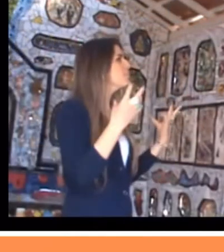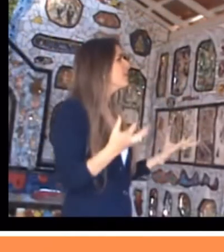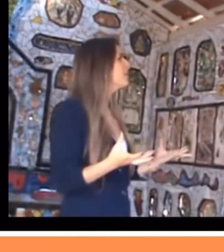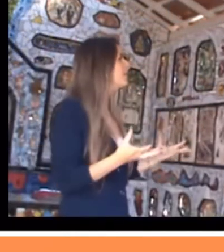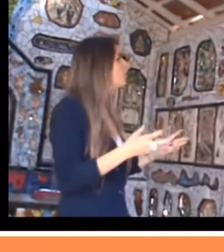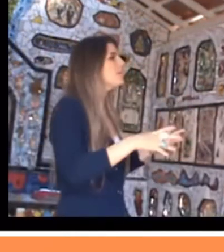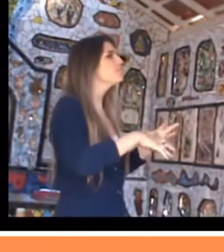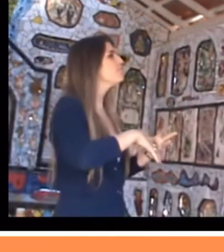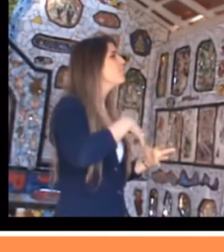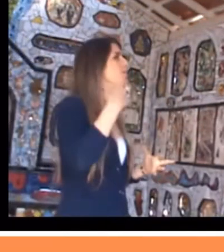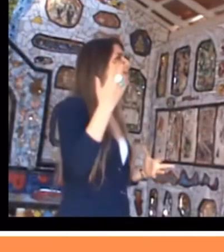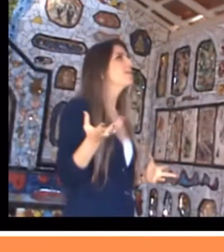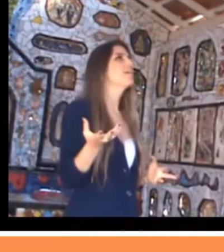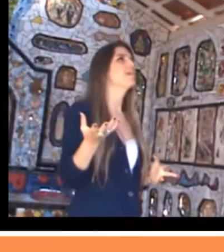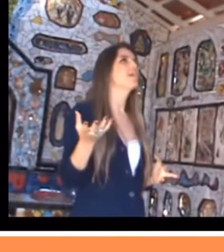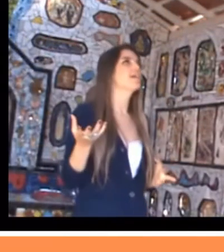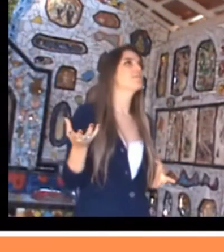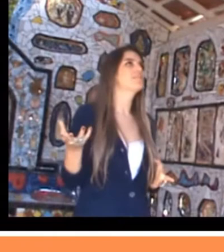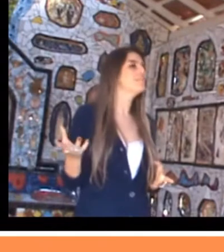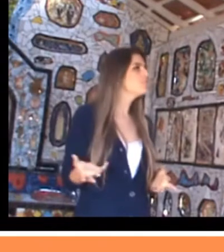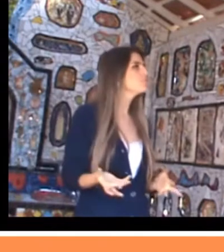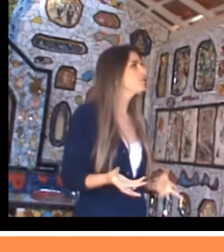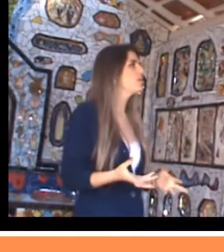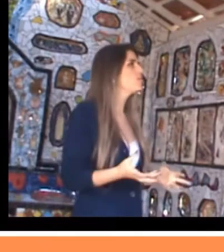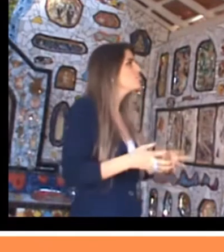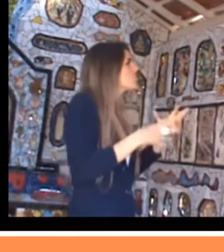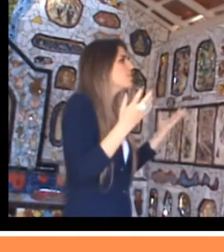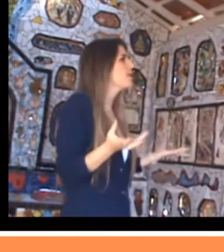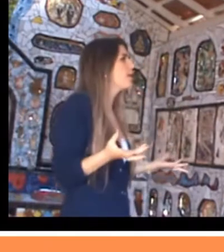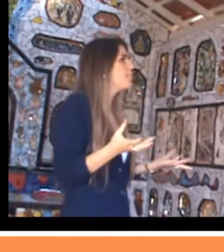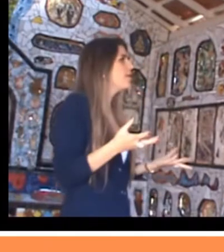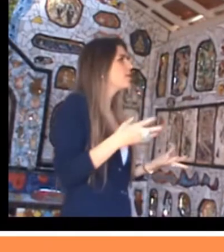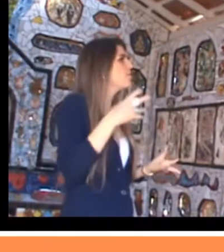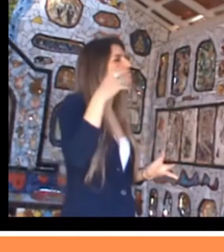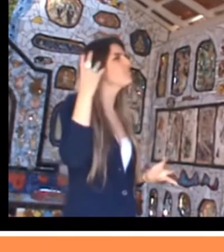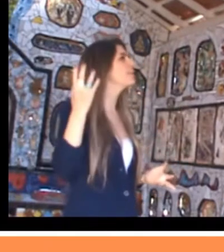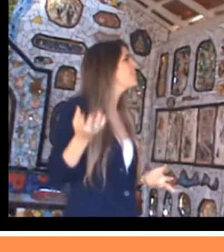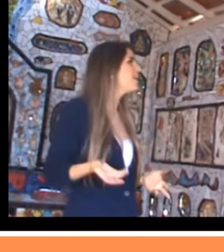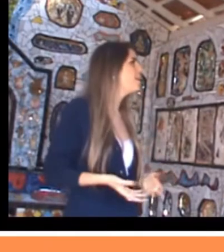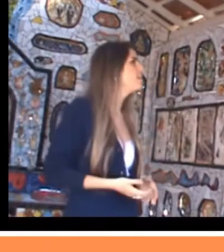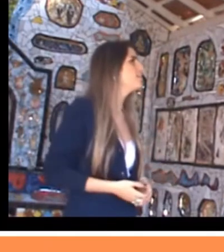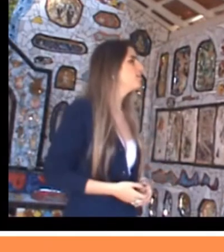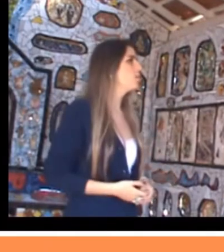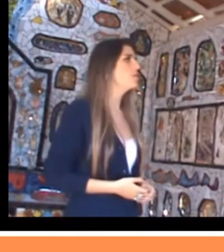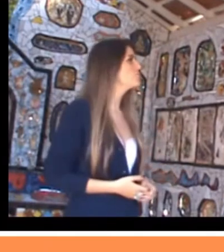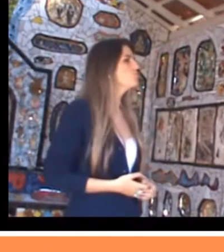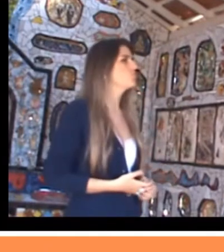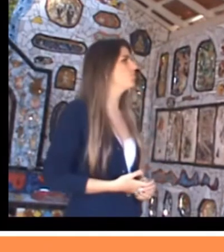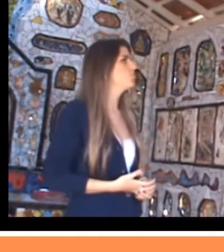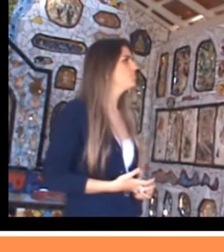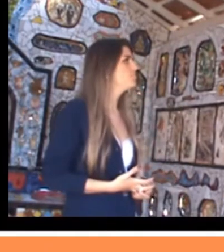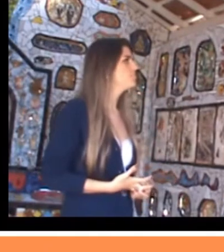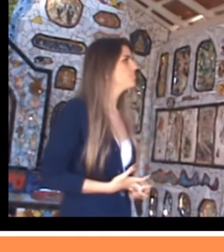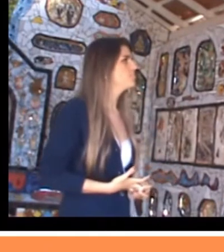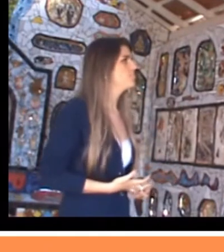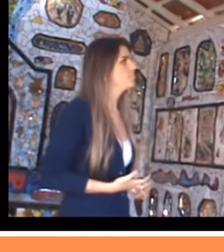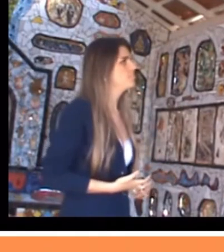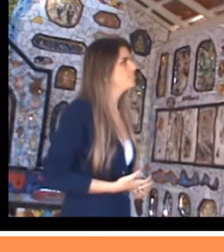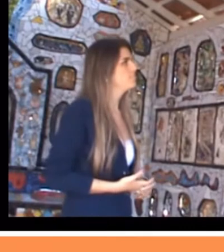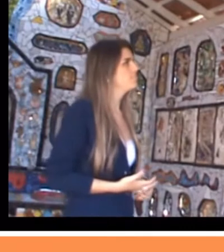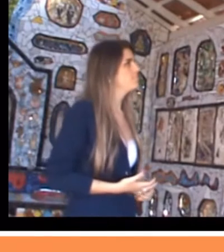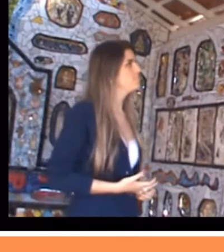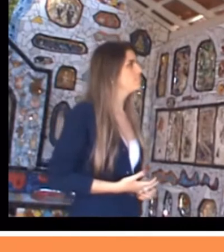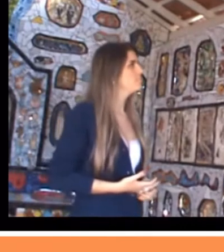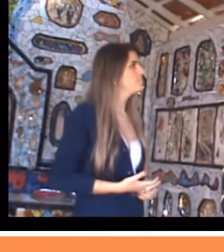Gostaria de saber como é que foi, o início da construção da capela, qual foi a ideia, como é que surgiu?